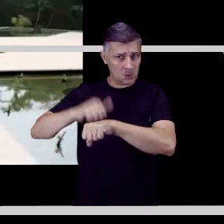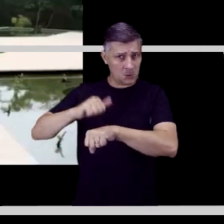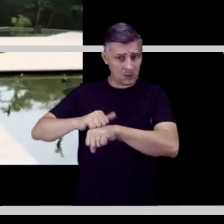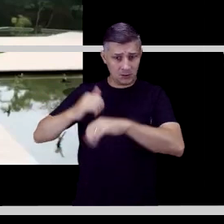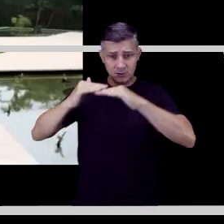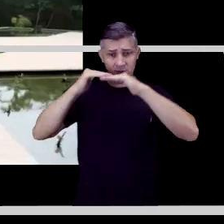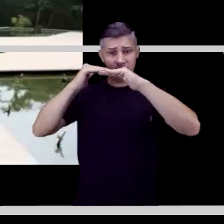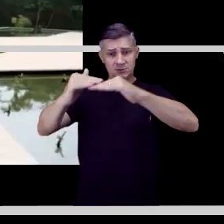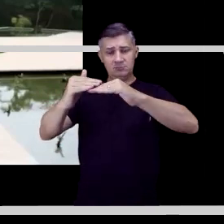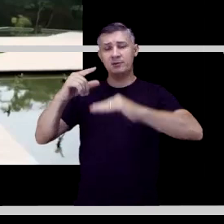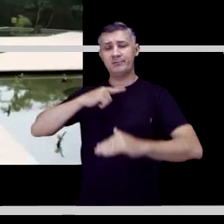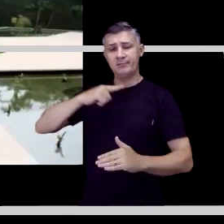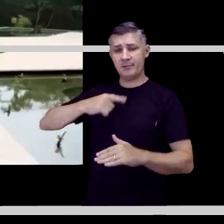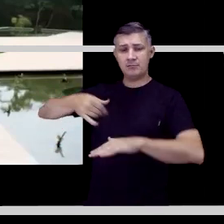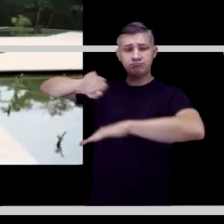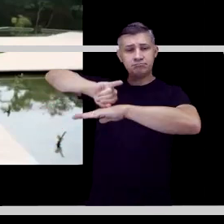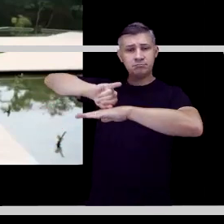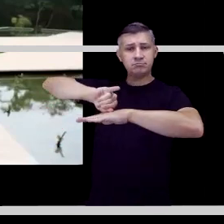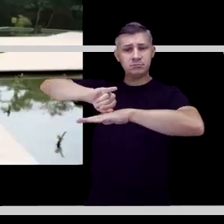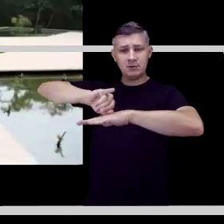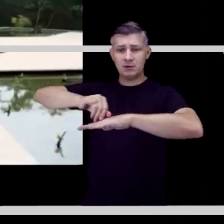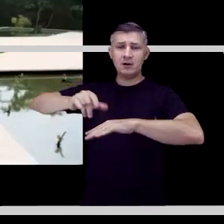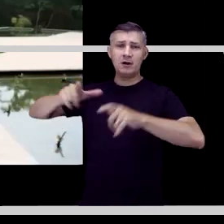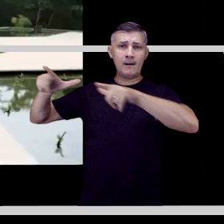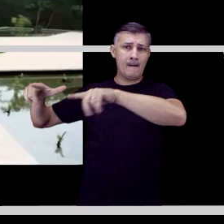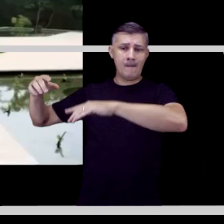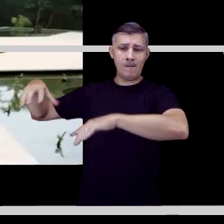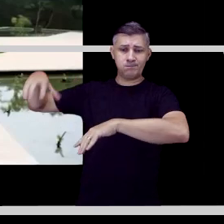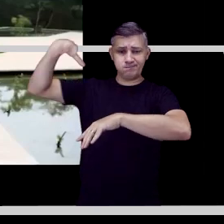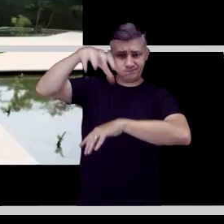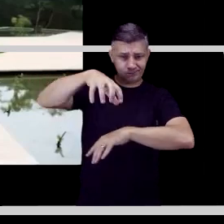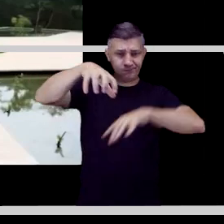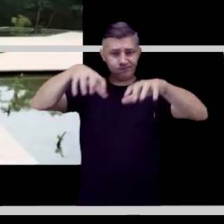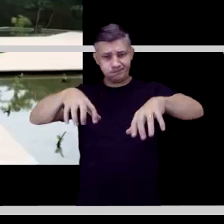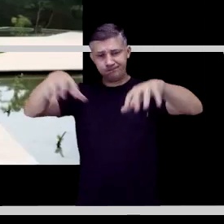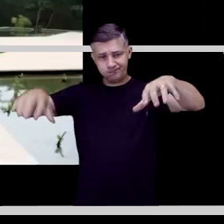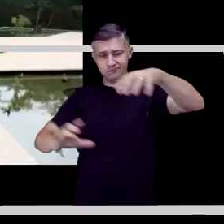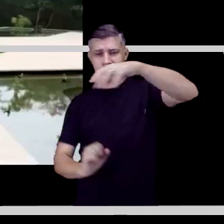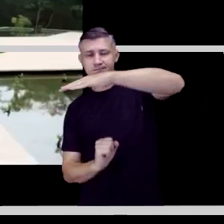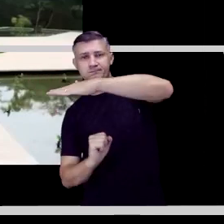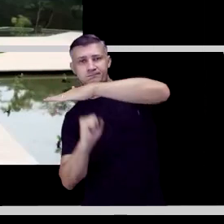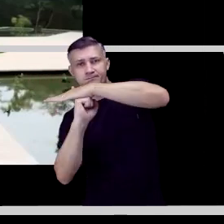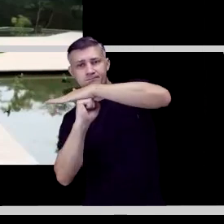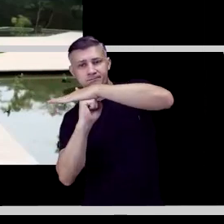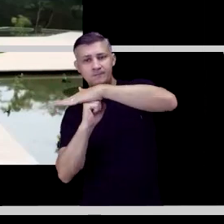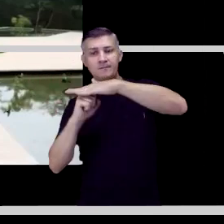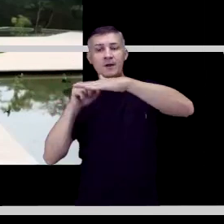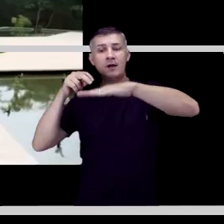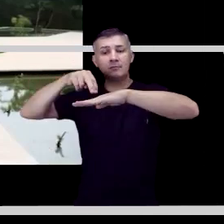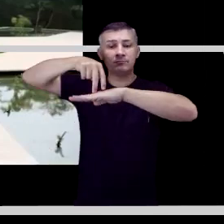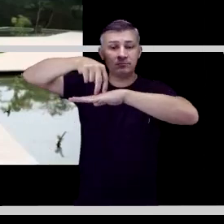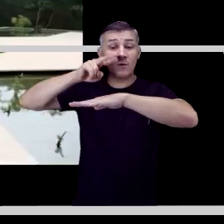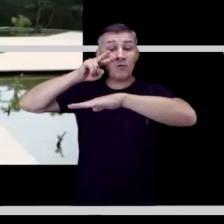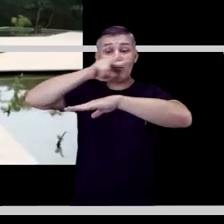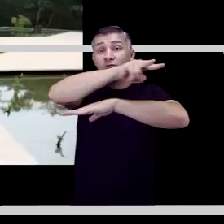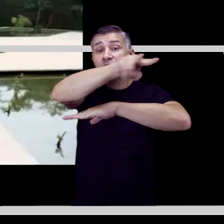e sobre ela essa cobertura com placas de concreto flutuante também, que dão vista para essa